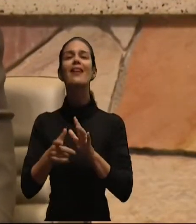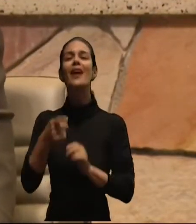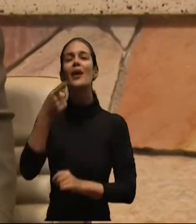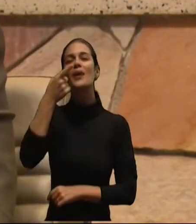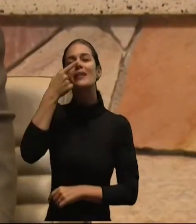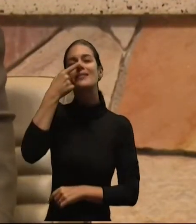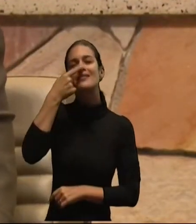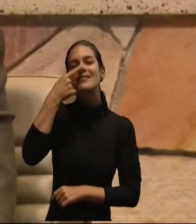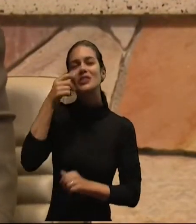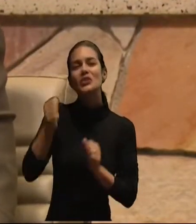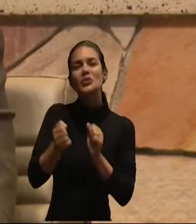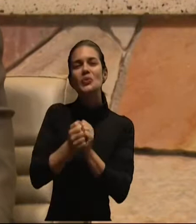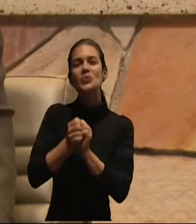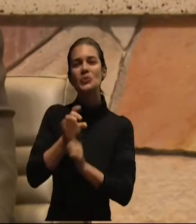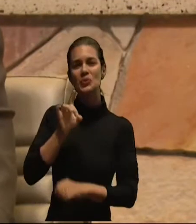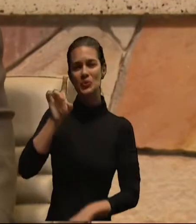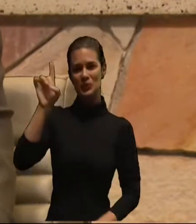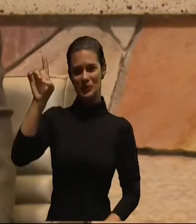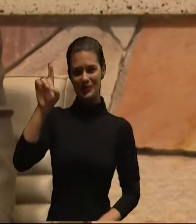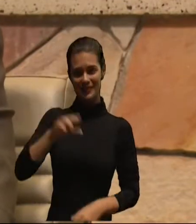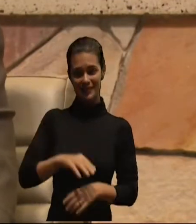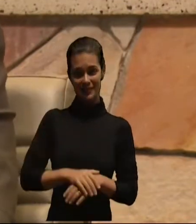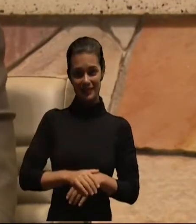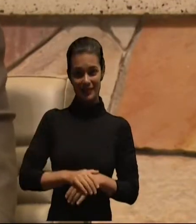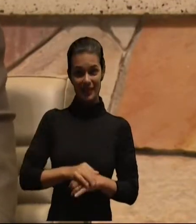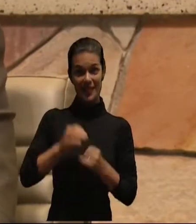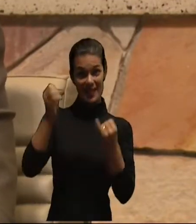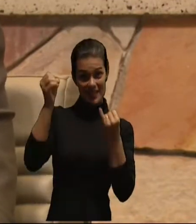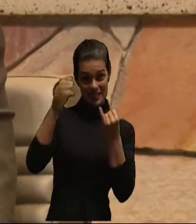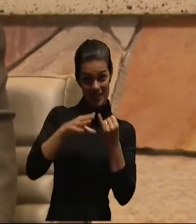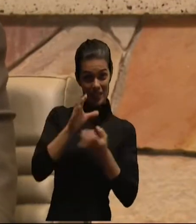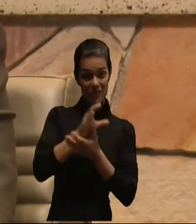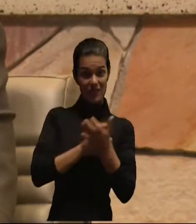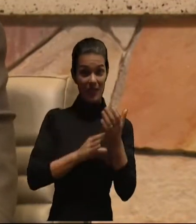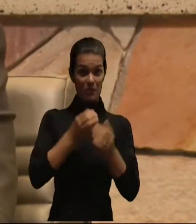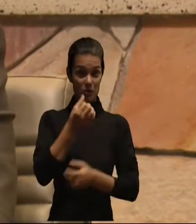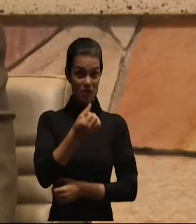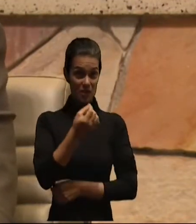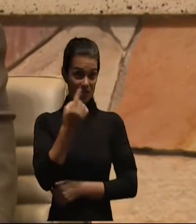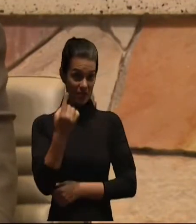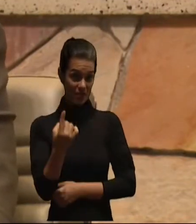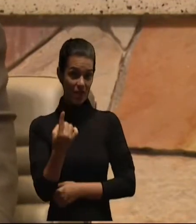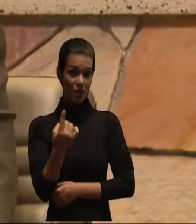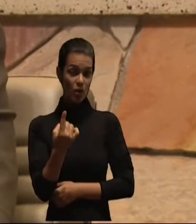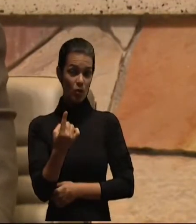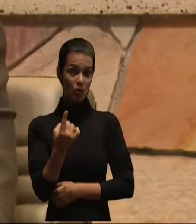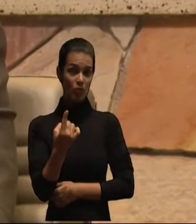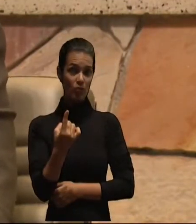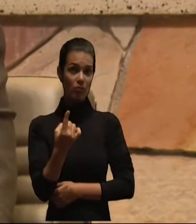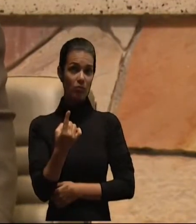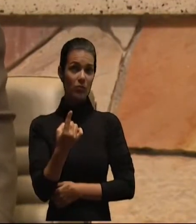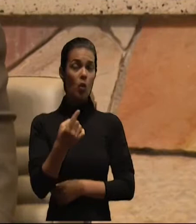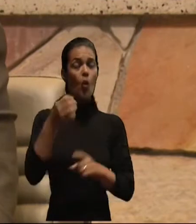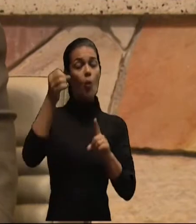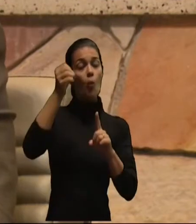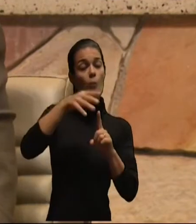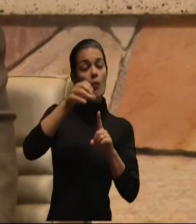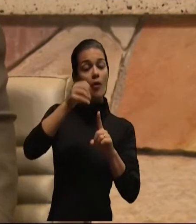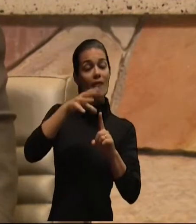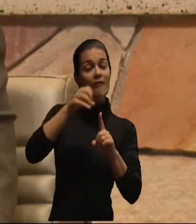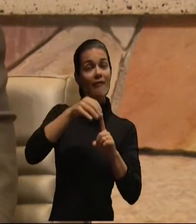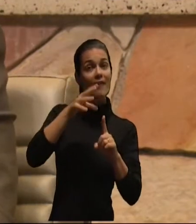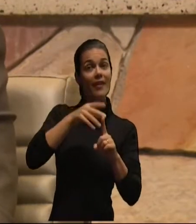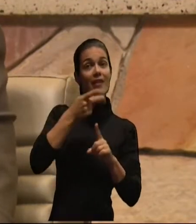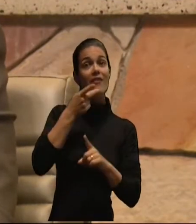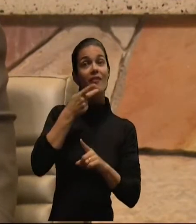em Isaías, no capítulo 61, o profeta já mencionando qual seria a missão do